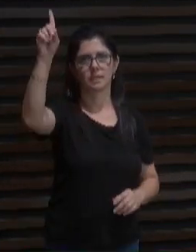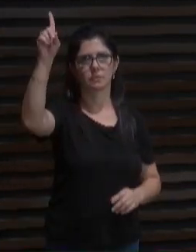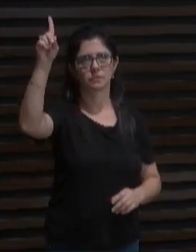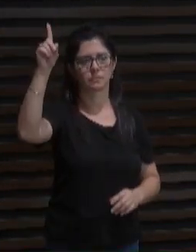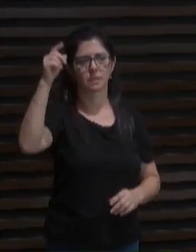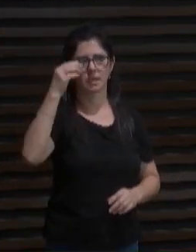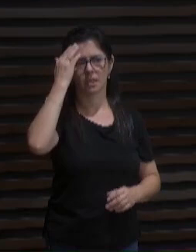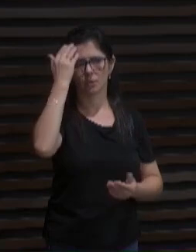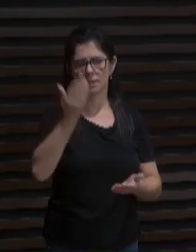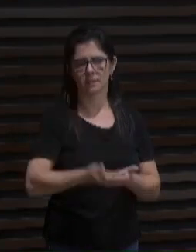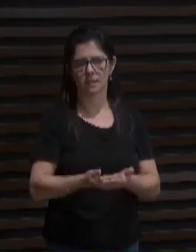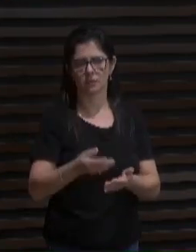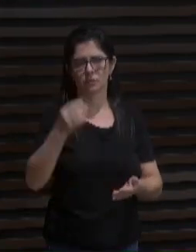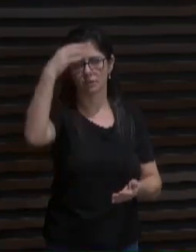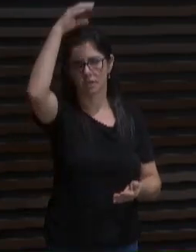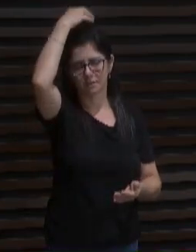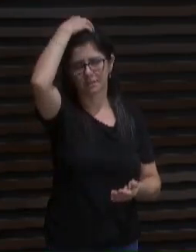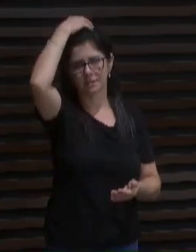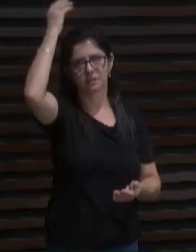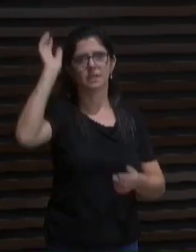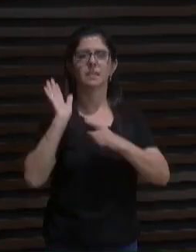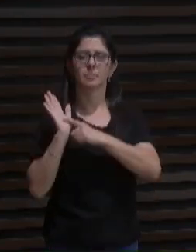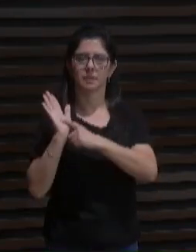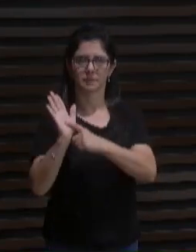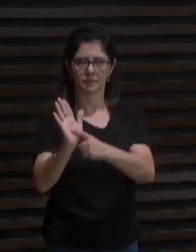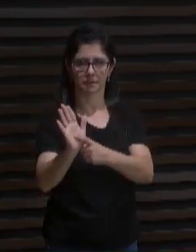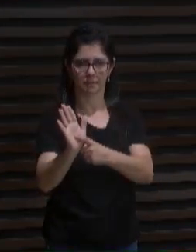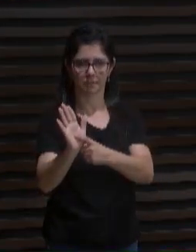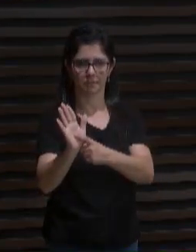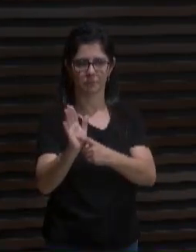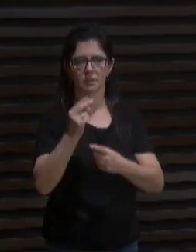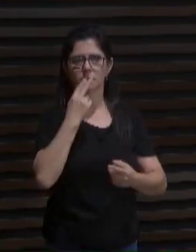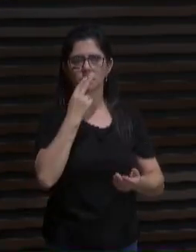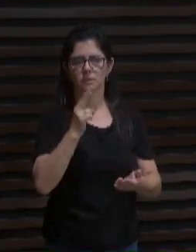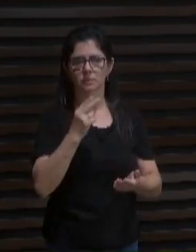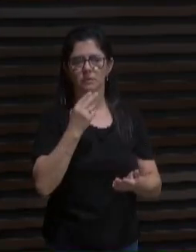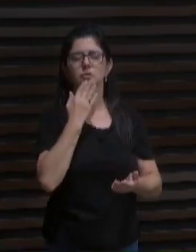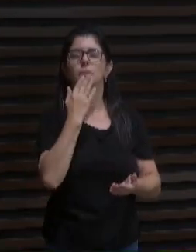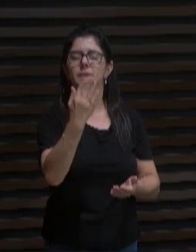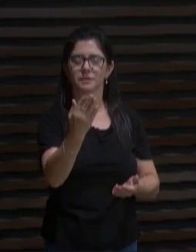fez. Ele apresenta a sua petição. Ele pede livramento.